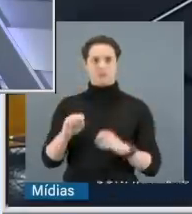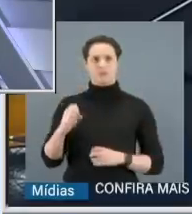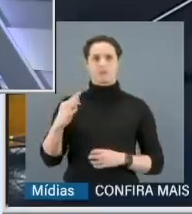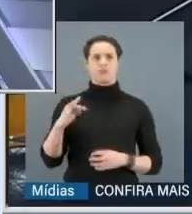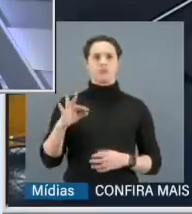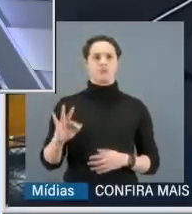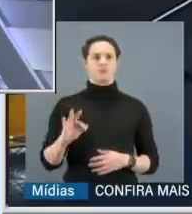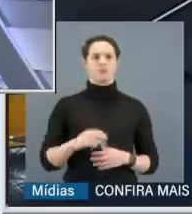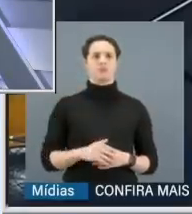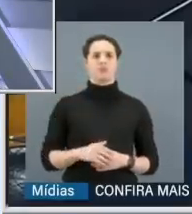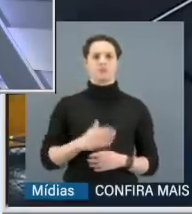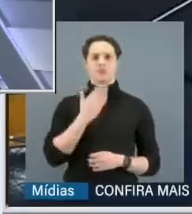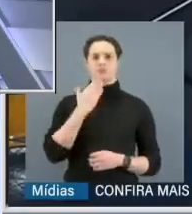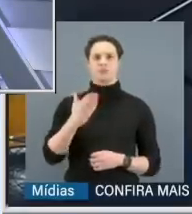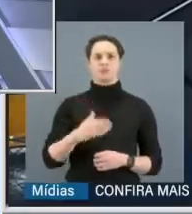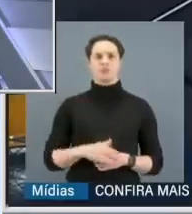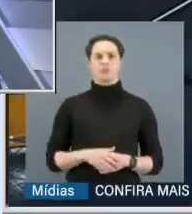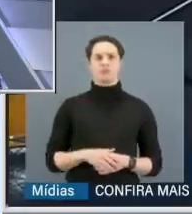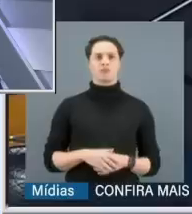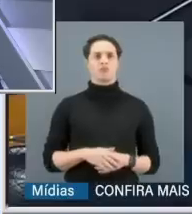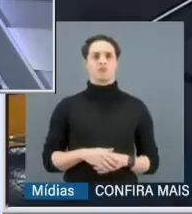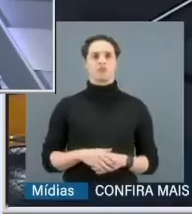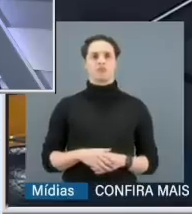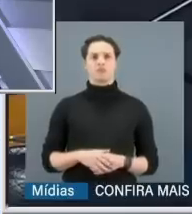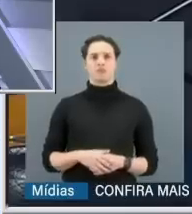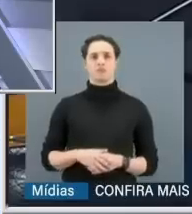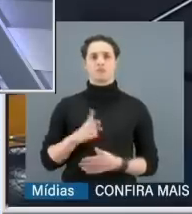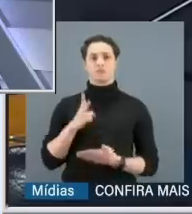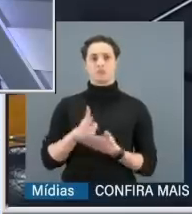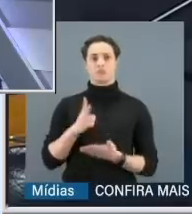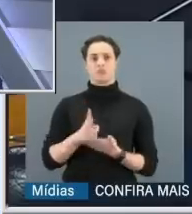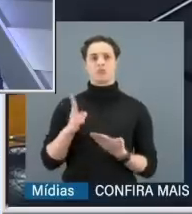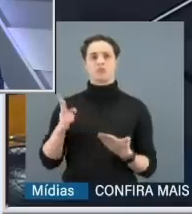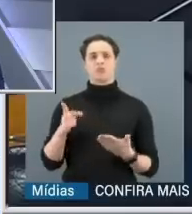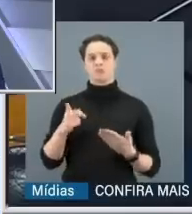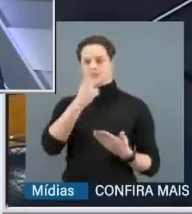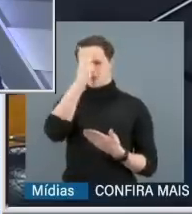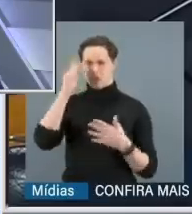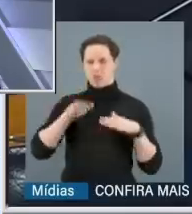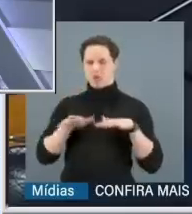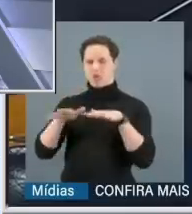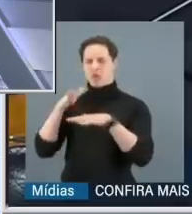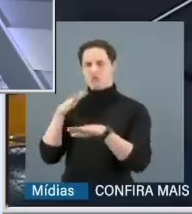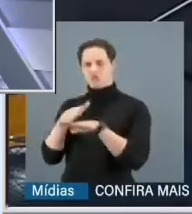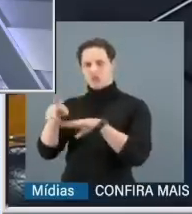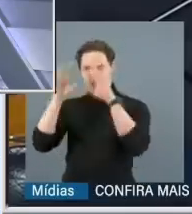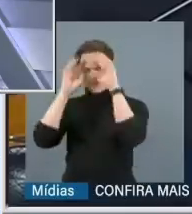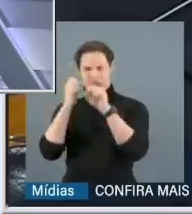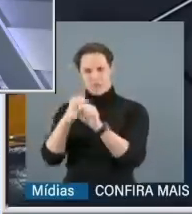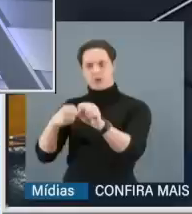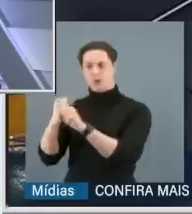dos direitos de quem quer que seja, por pessoas como Marcel van Hatten e mais cedo